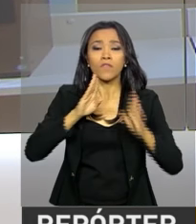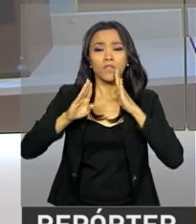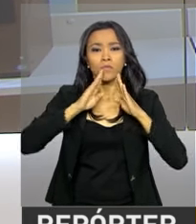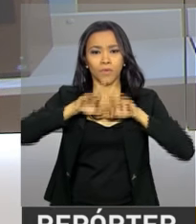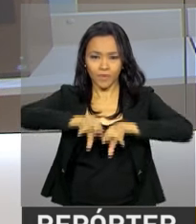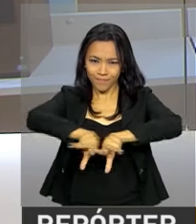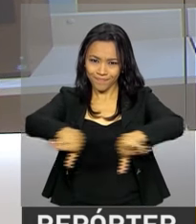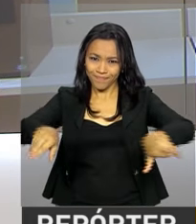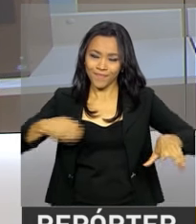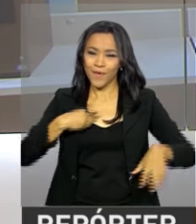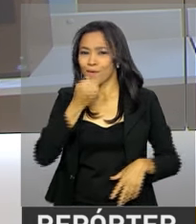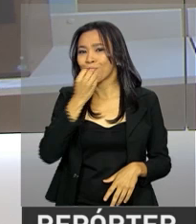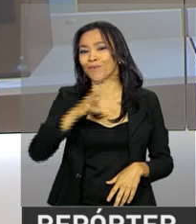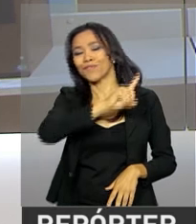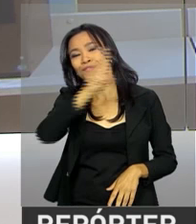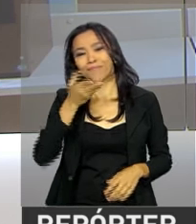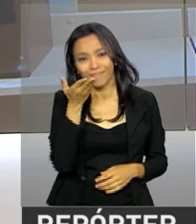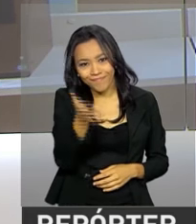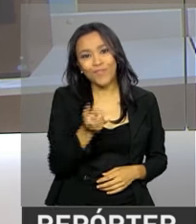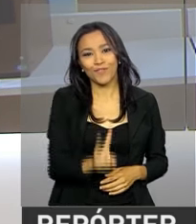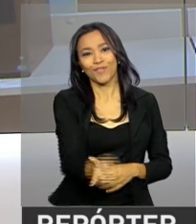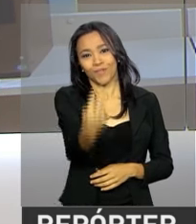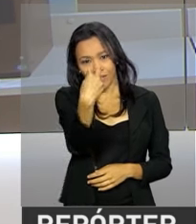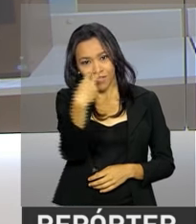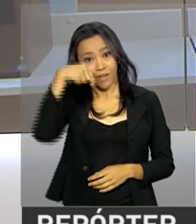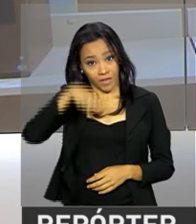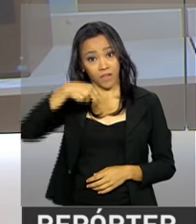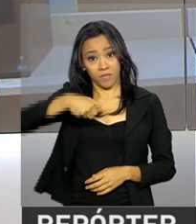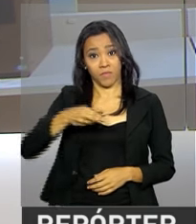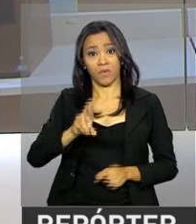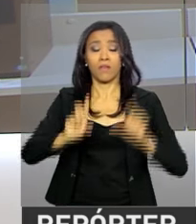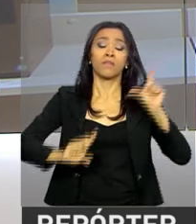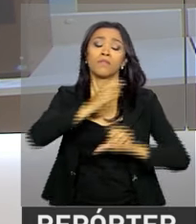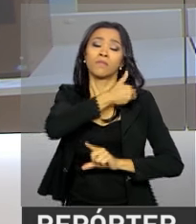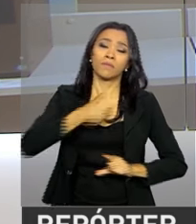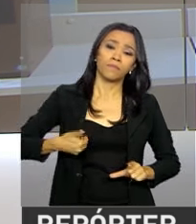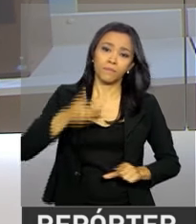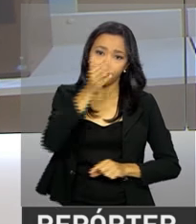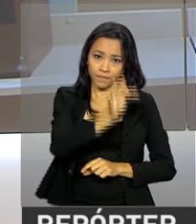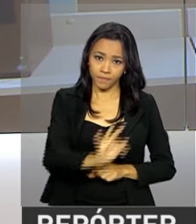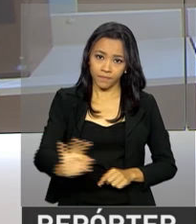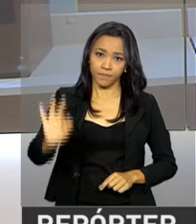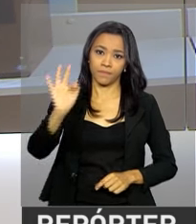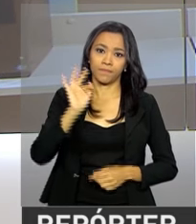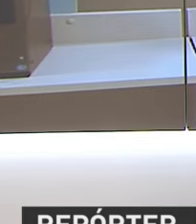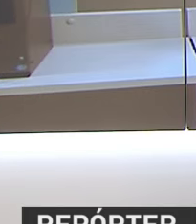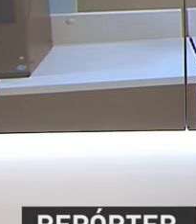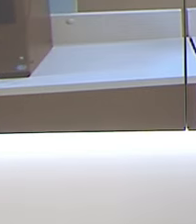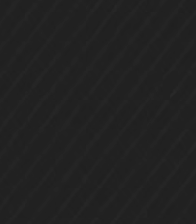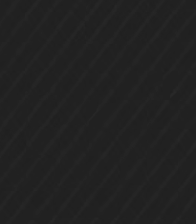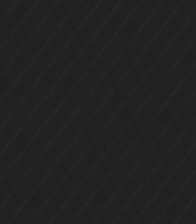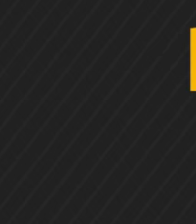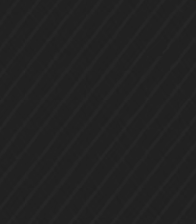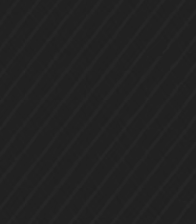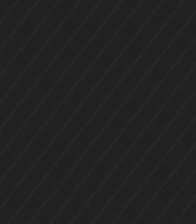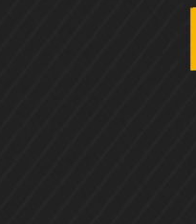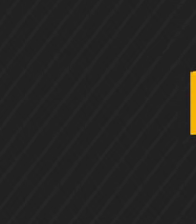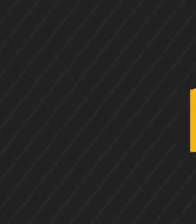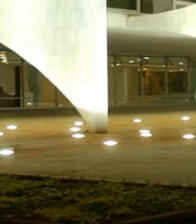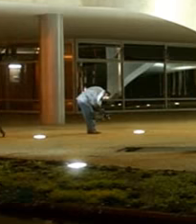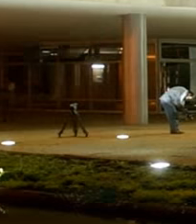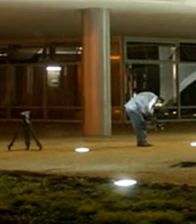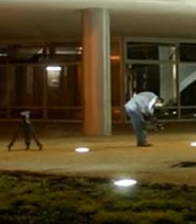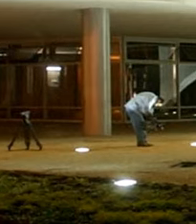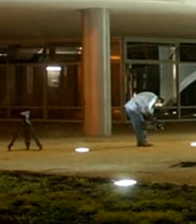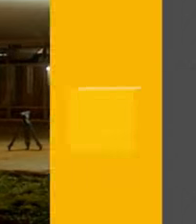redes sociais. Um bom dia para você e continue com a gente aqui na NBR, a TV do Governo Federal.